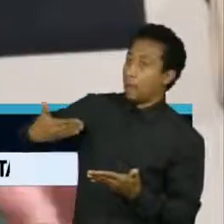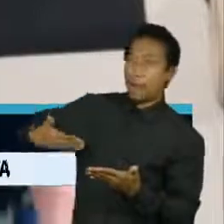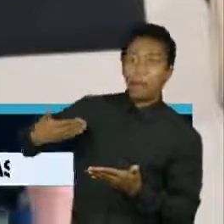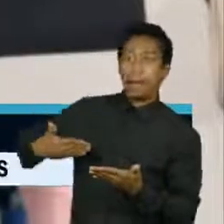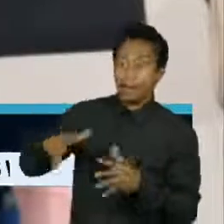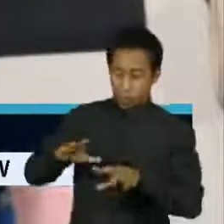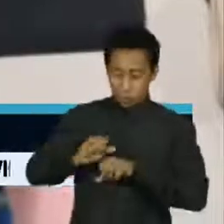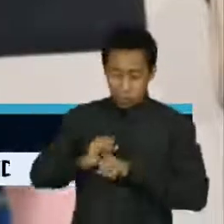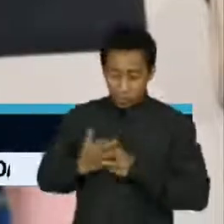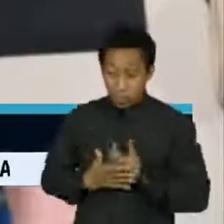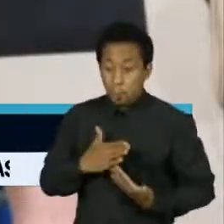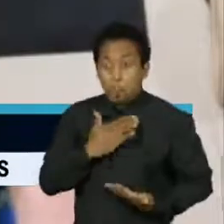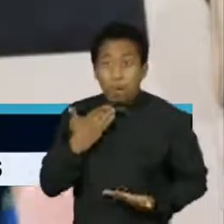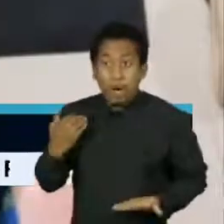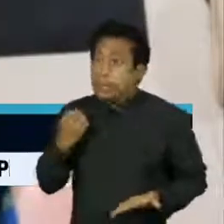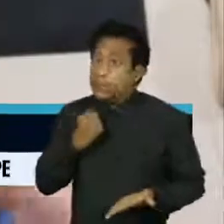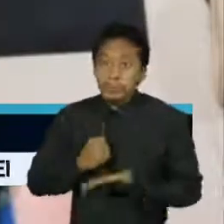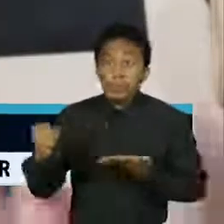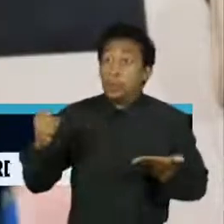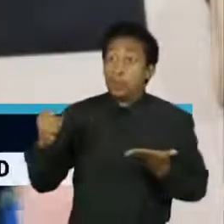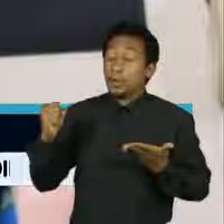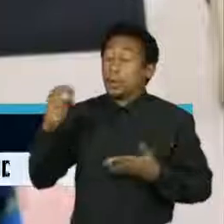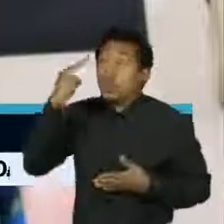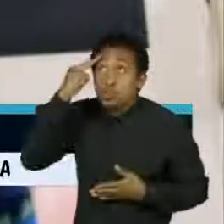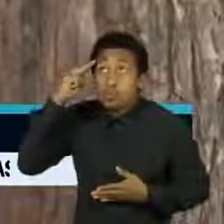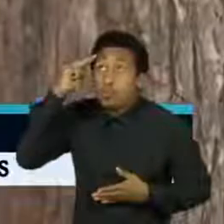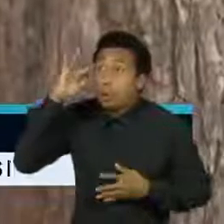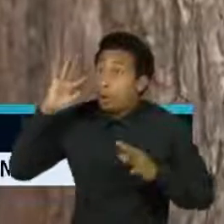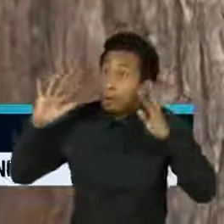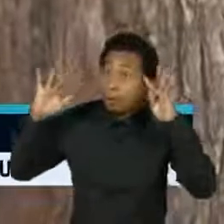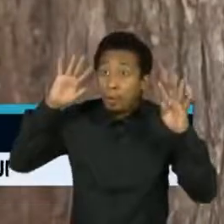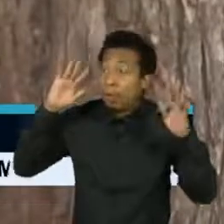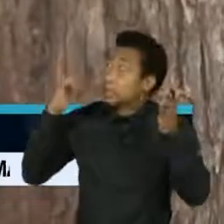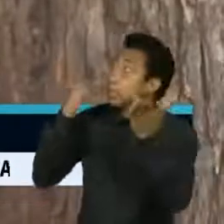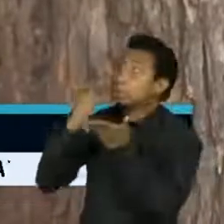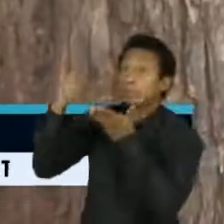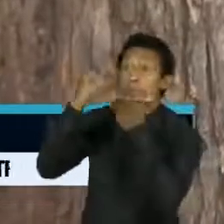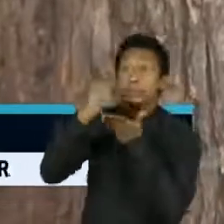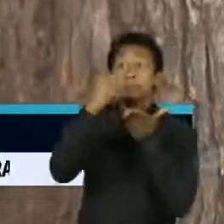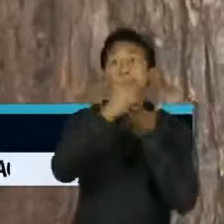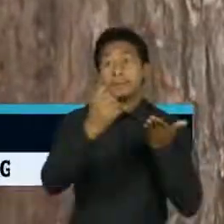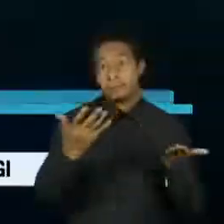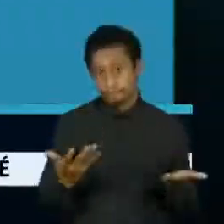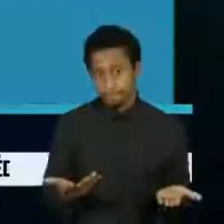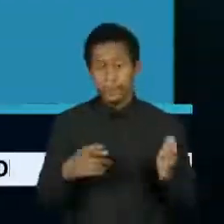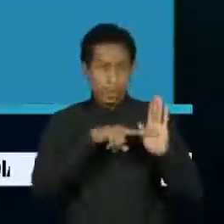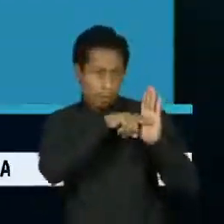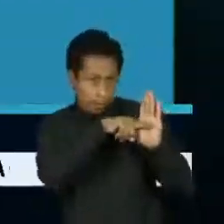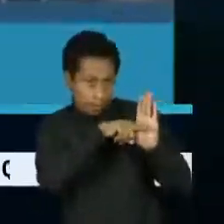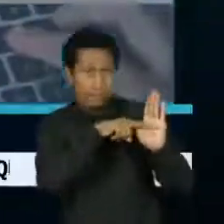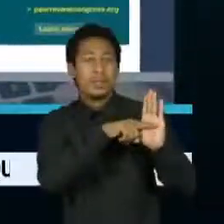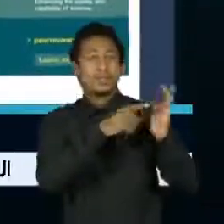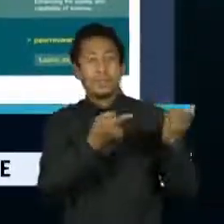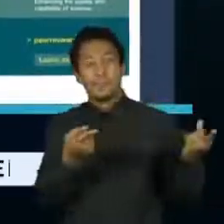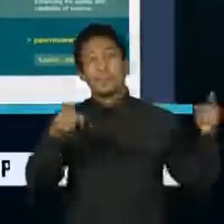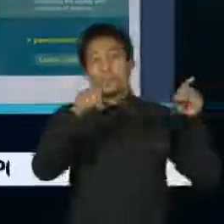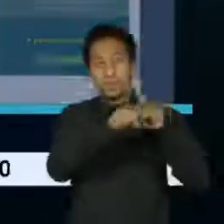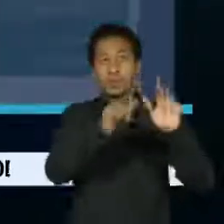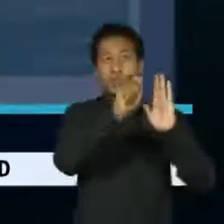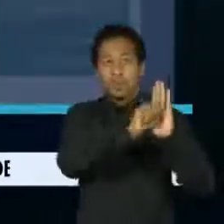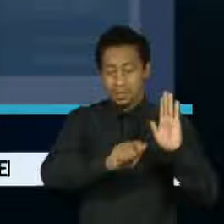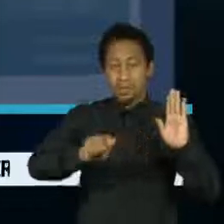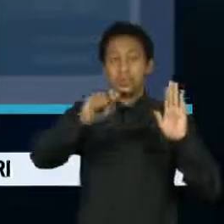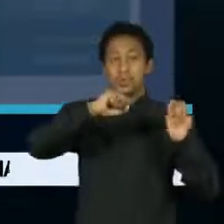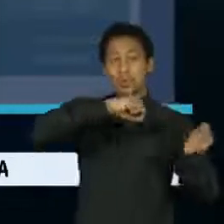fazer nem as coisas que eu sonhei em fazer? De acordo com um estudo feito em parceria com a Associação Mundial de